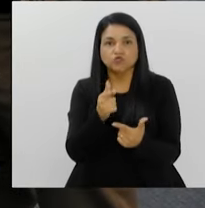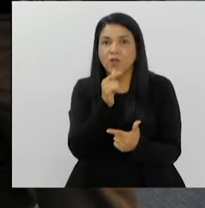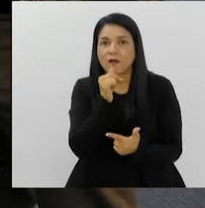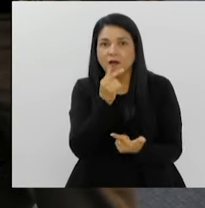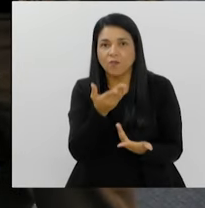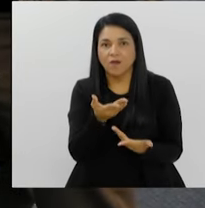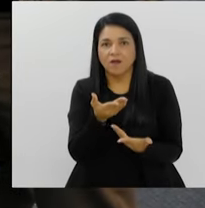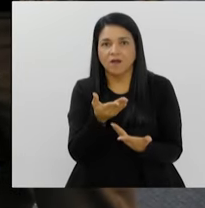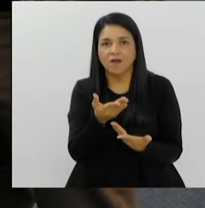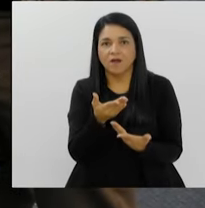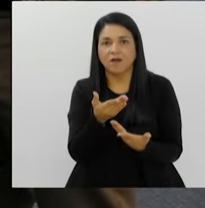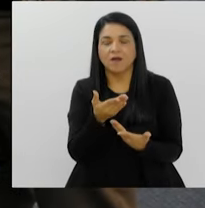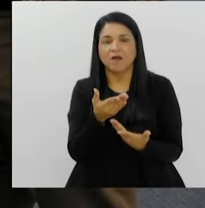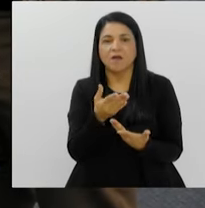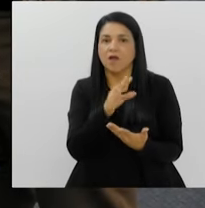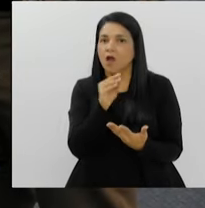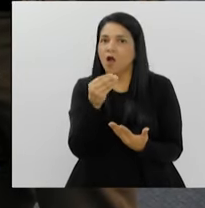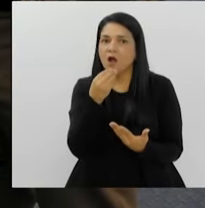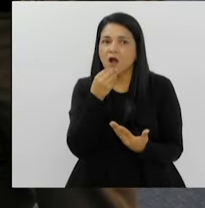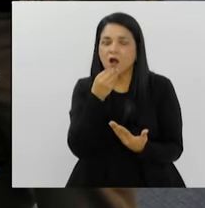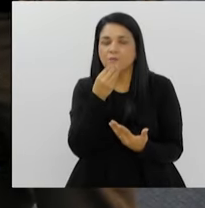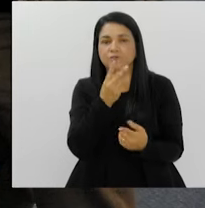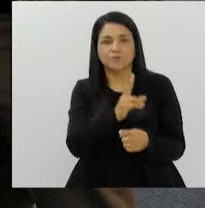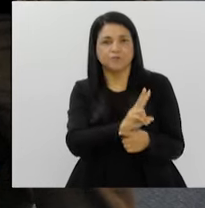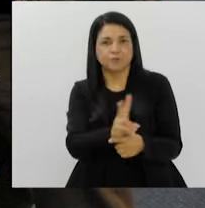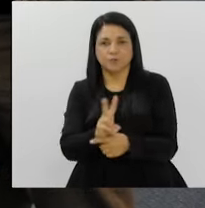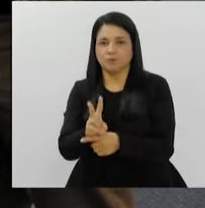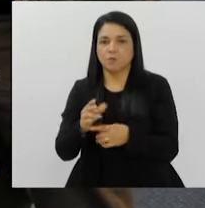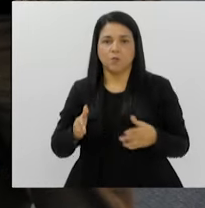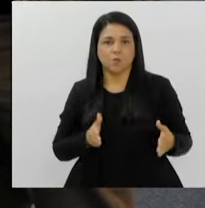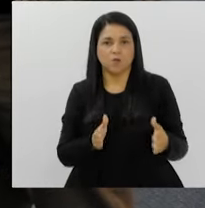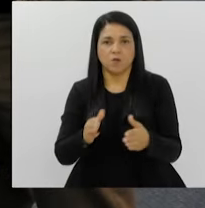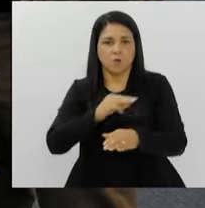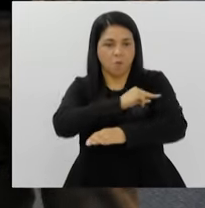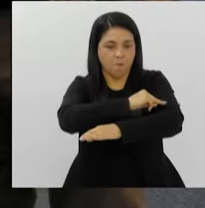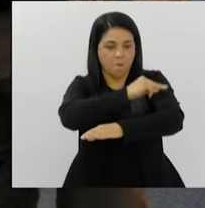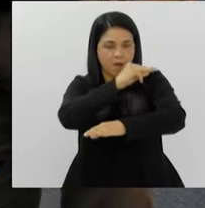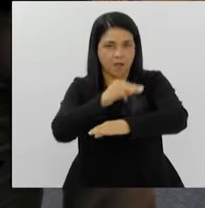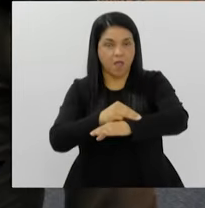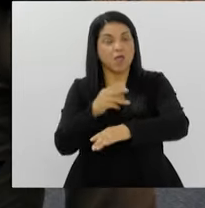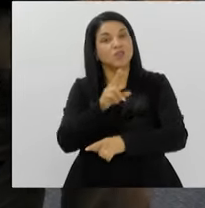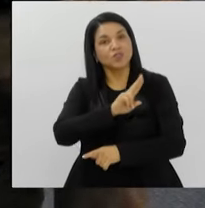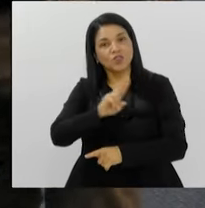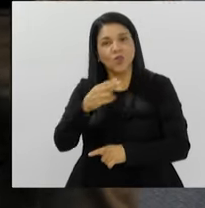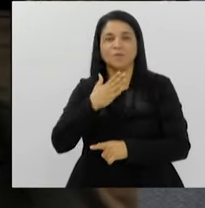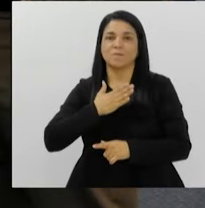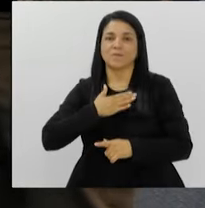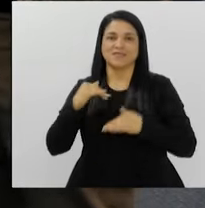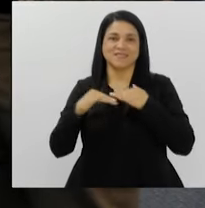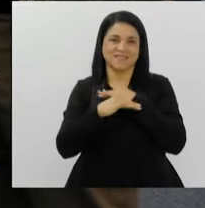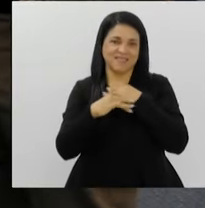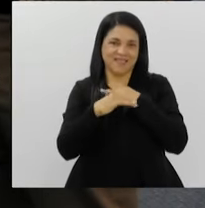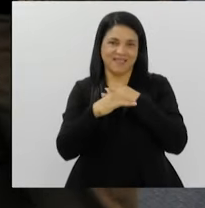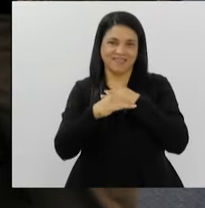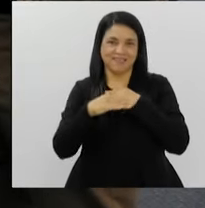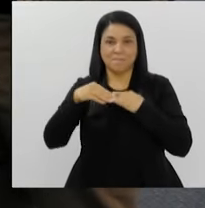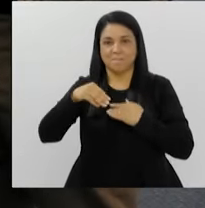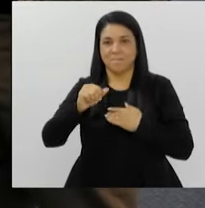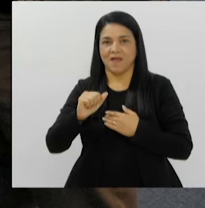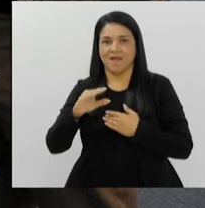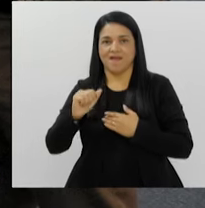gente é a favor, sim, óbvio, da proteção do Rio Macaé, que leva até o nome da minha cidade. E nós fizemos